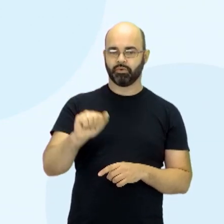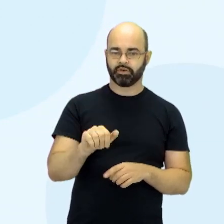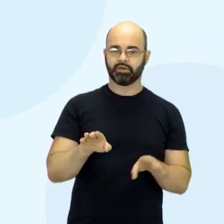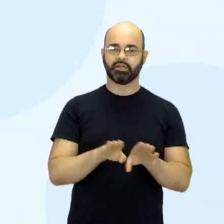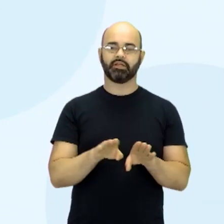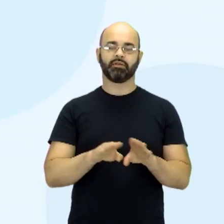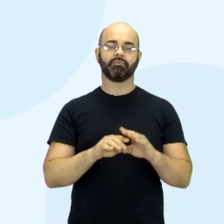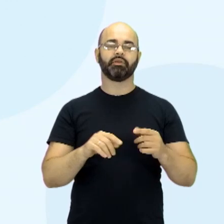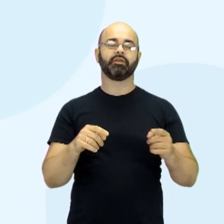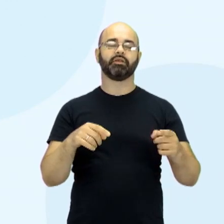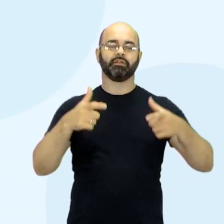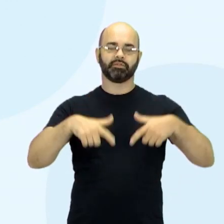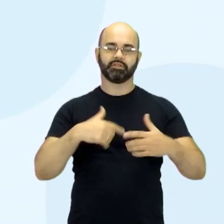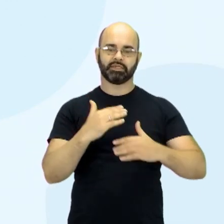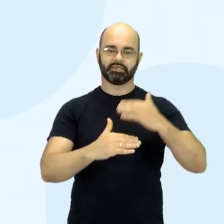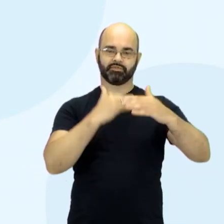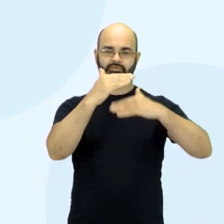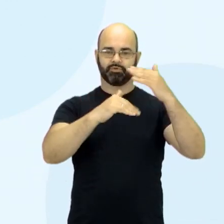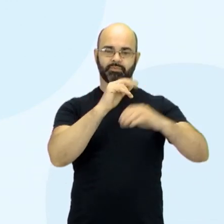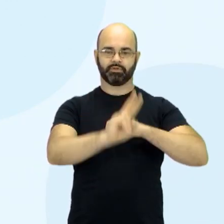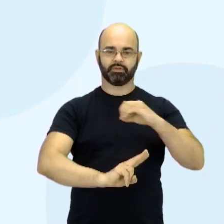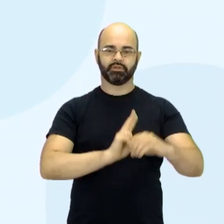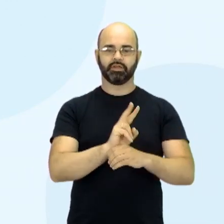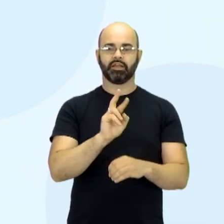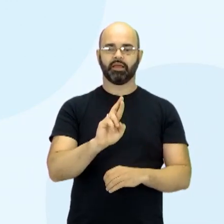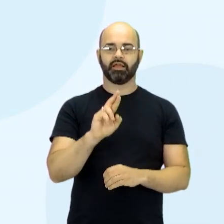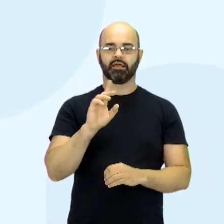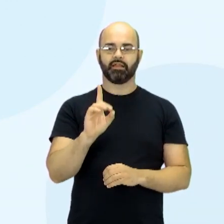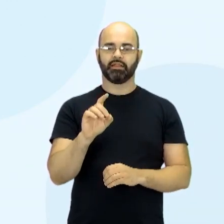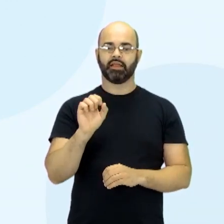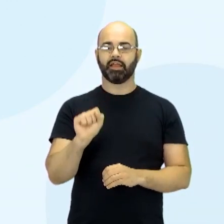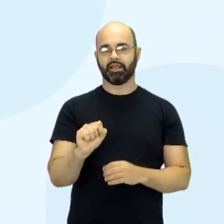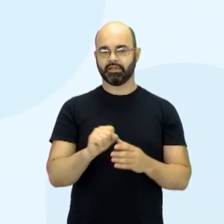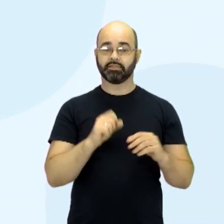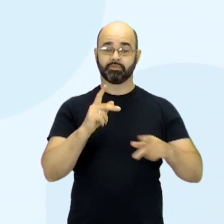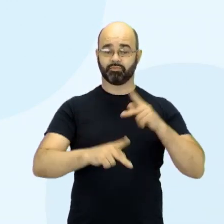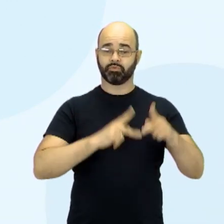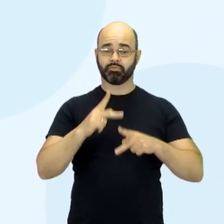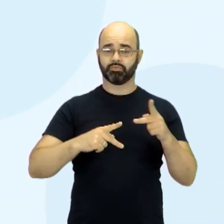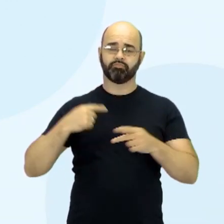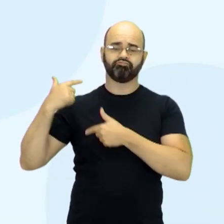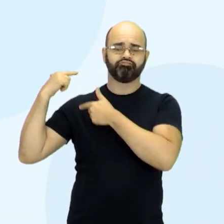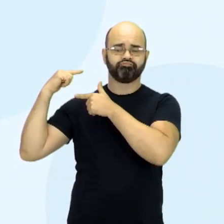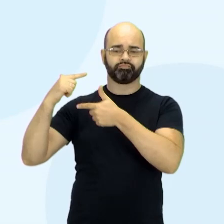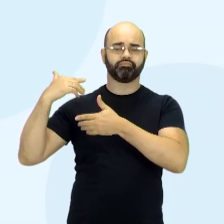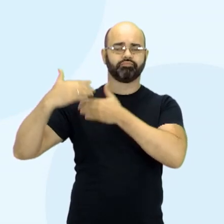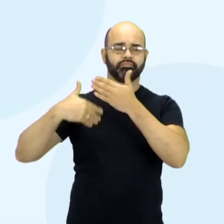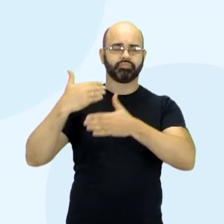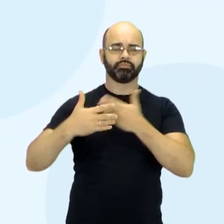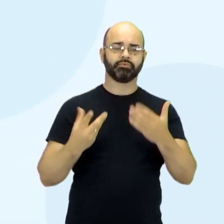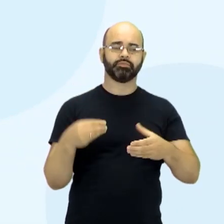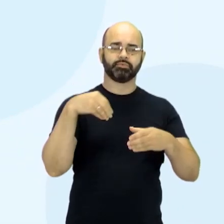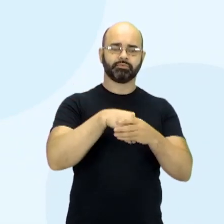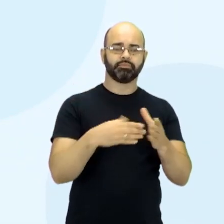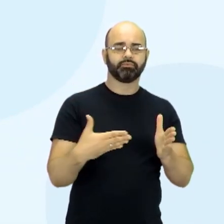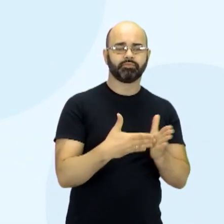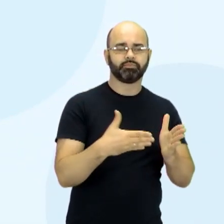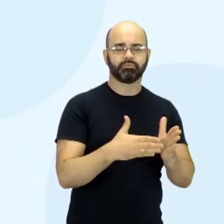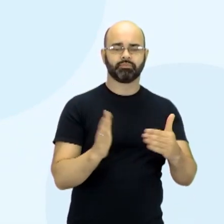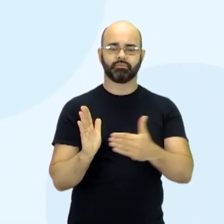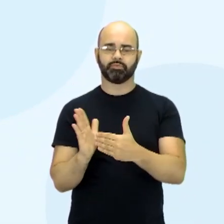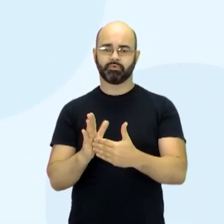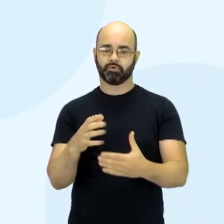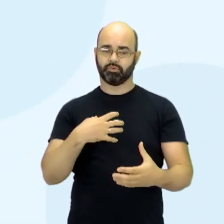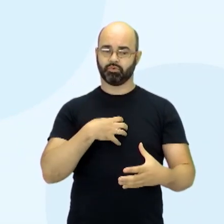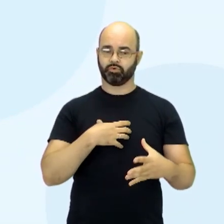de Desenvolvimento Sustentável, RDS, com população tradicional vivendo dentro de seus limites. Com